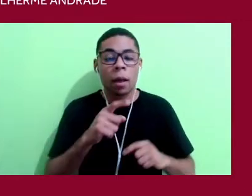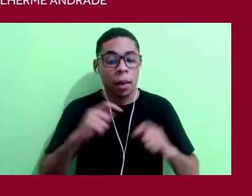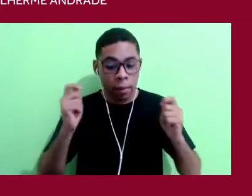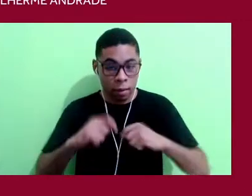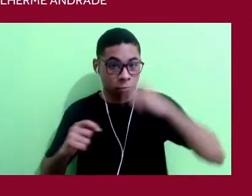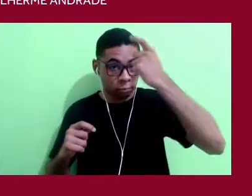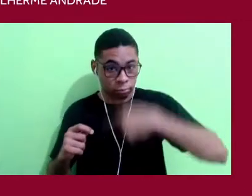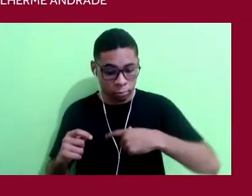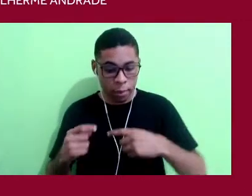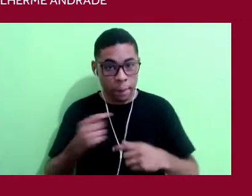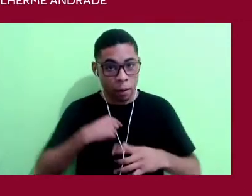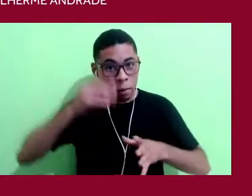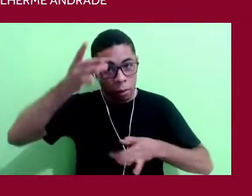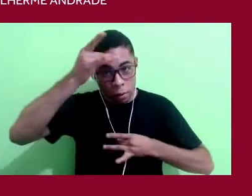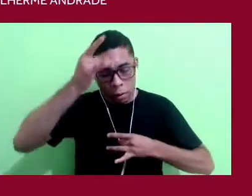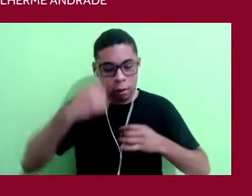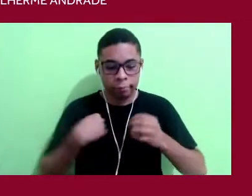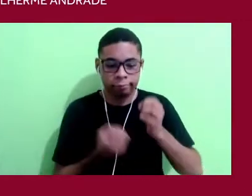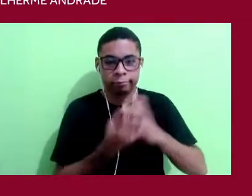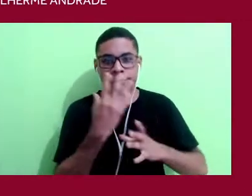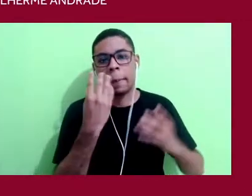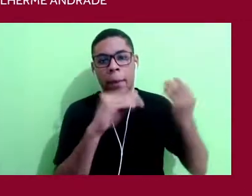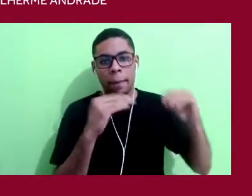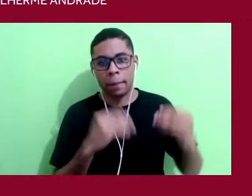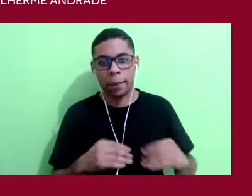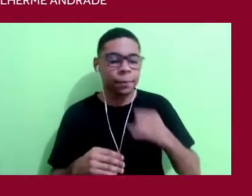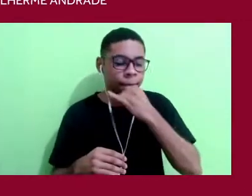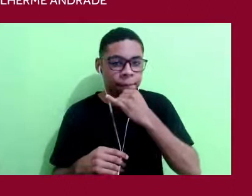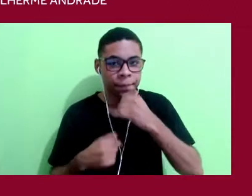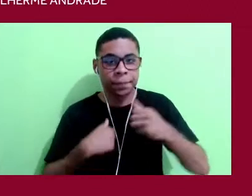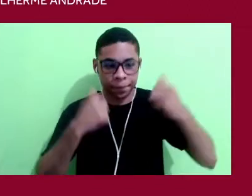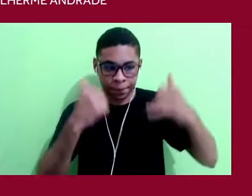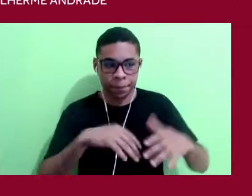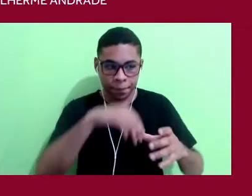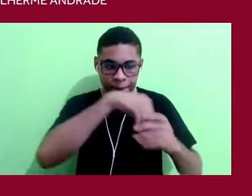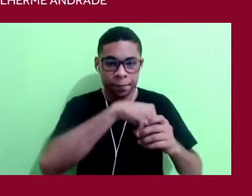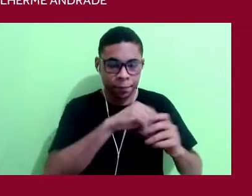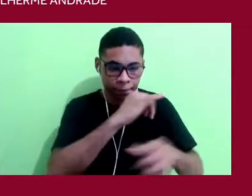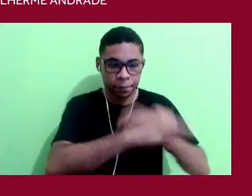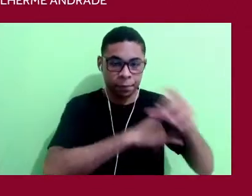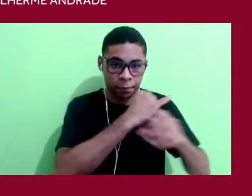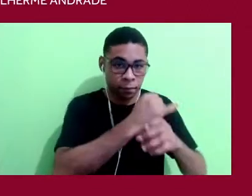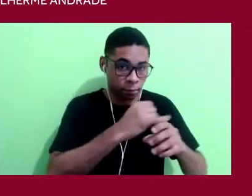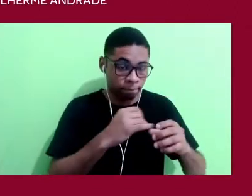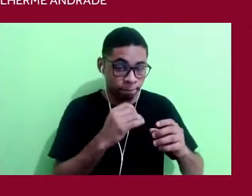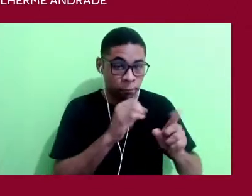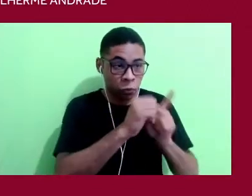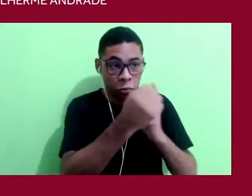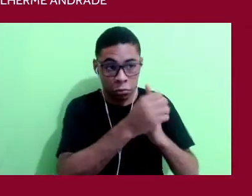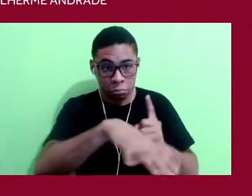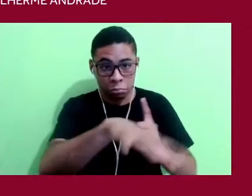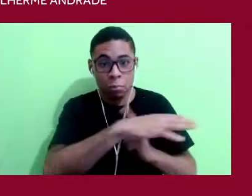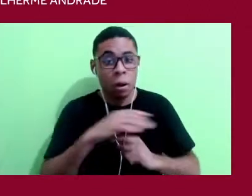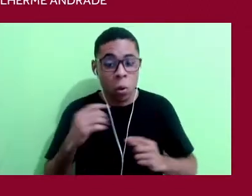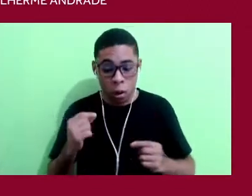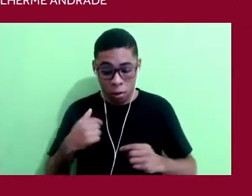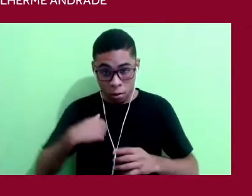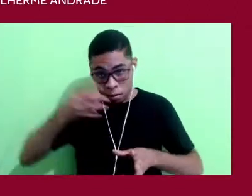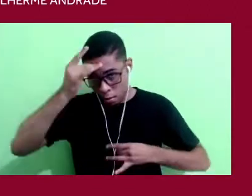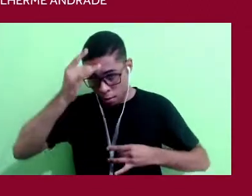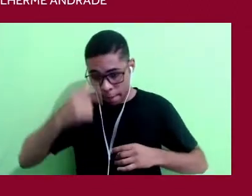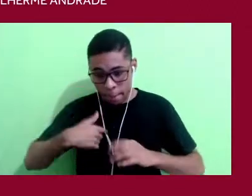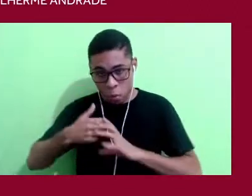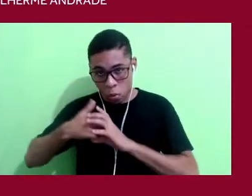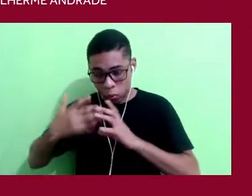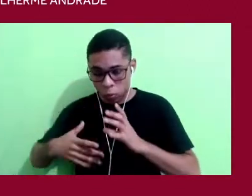usuário. Então, quando a gente vai falar de mídias sociais, a gente vai falar de criação de conteúdo, de produção